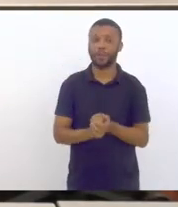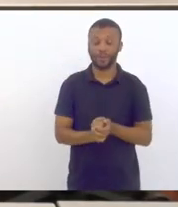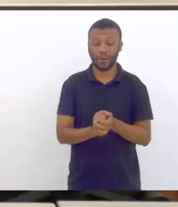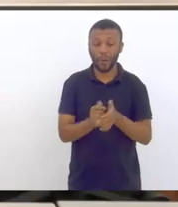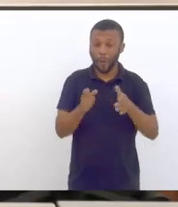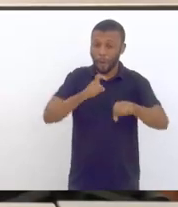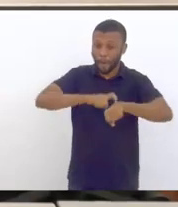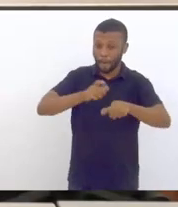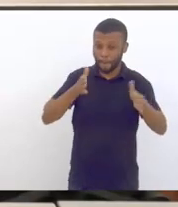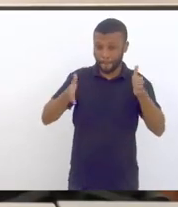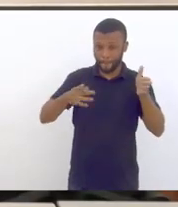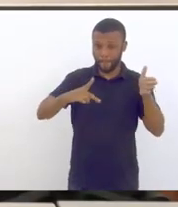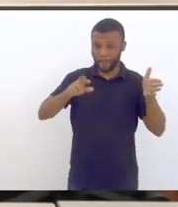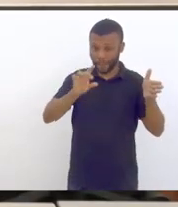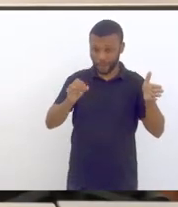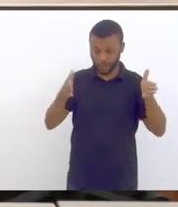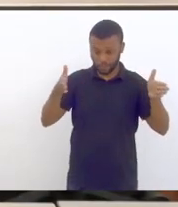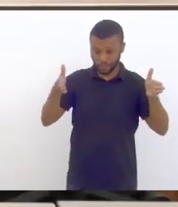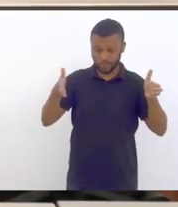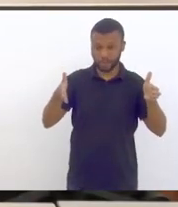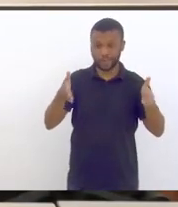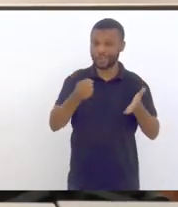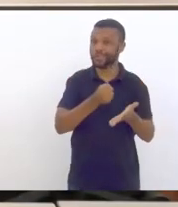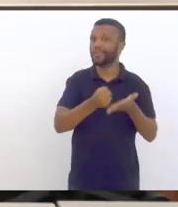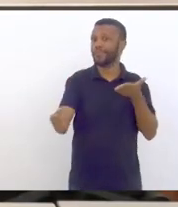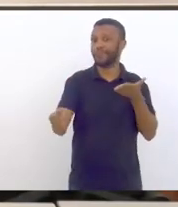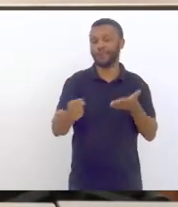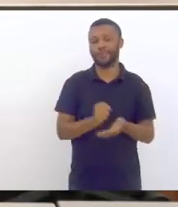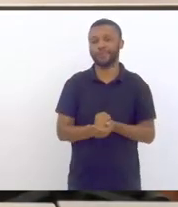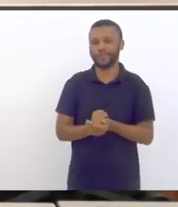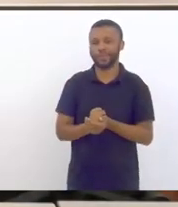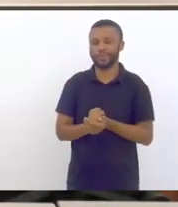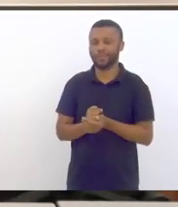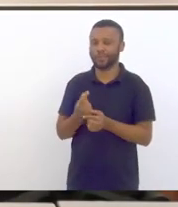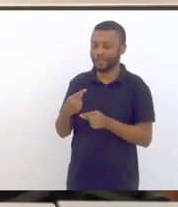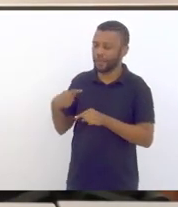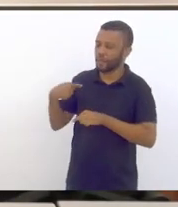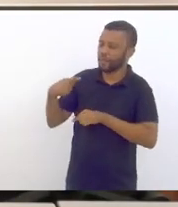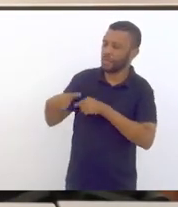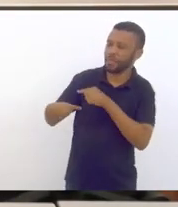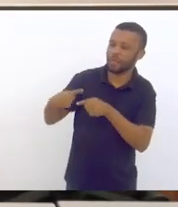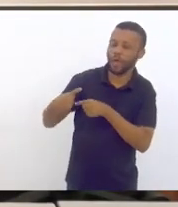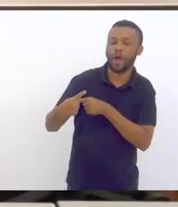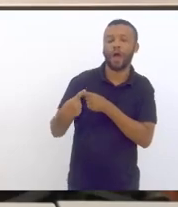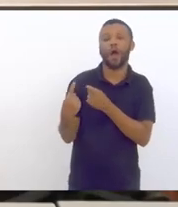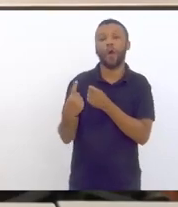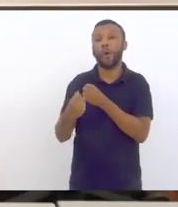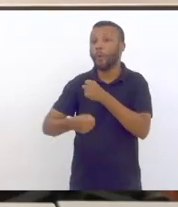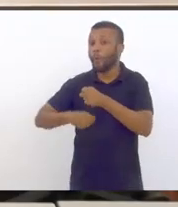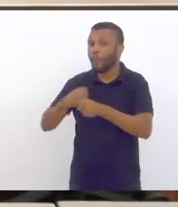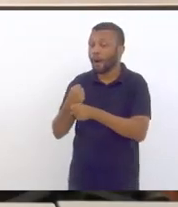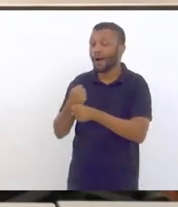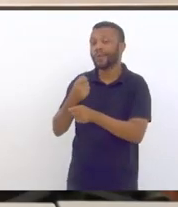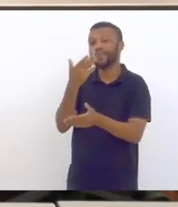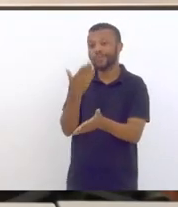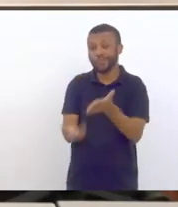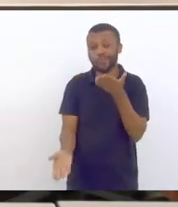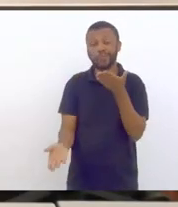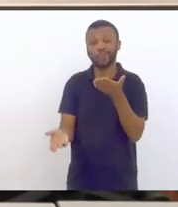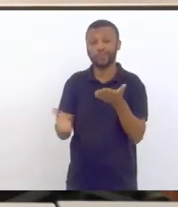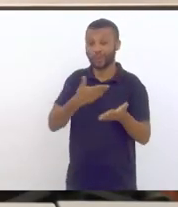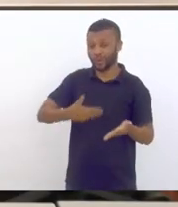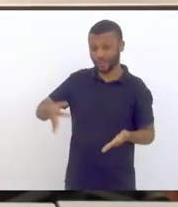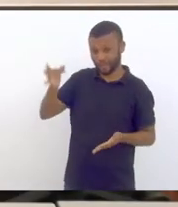para frente o risco da gente perder o primeiro ano a participação do governo federal que estava previsto em 160 milhões